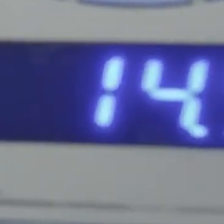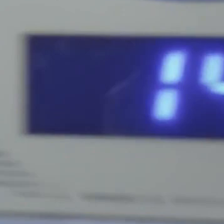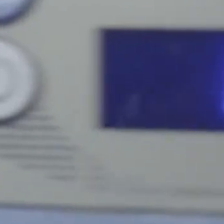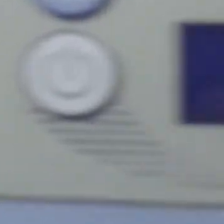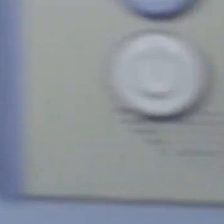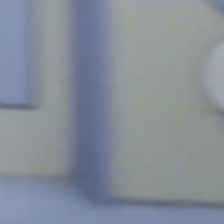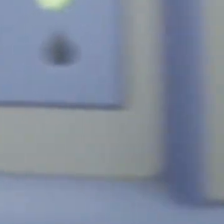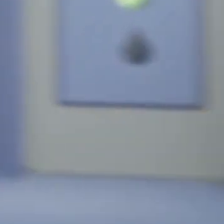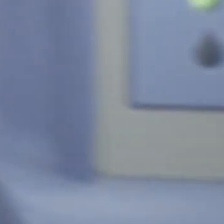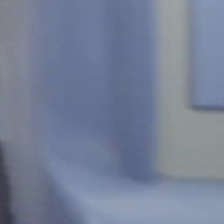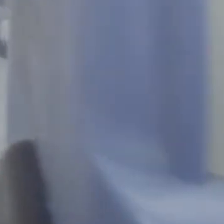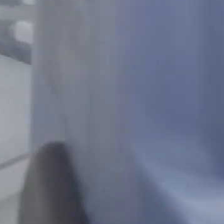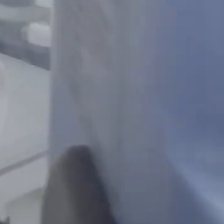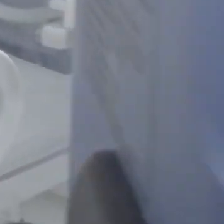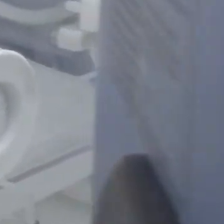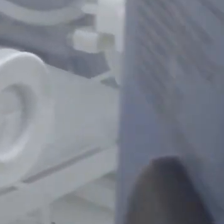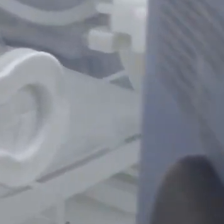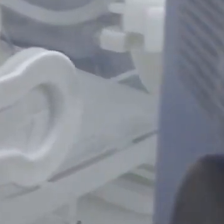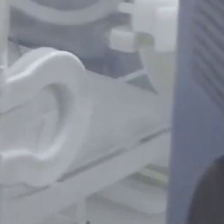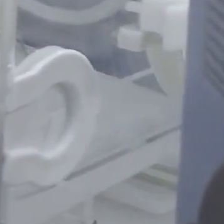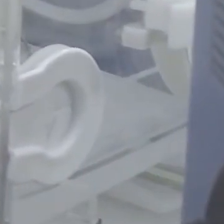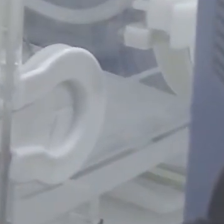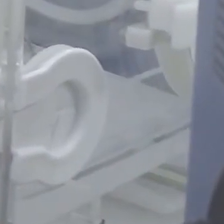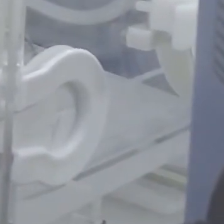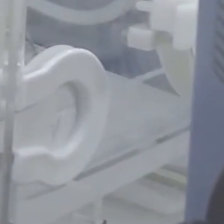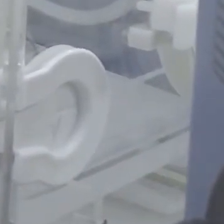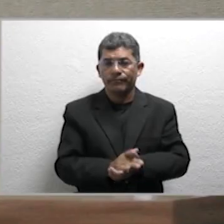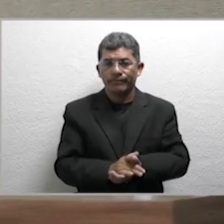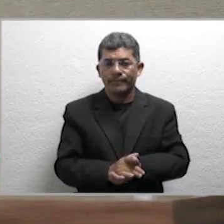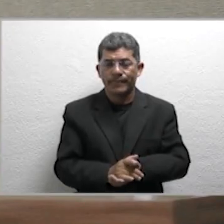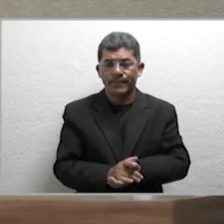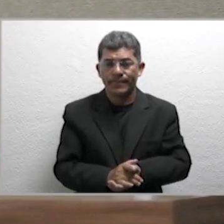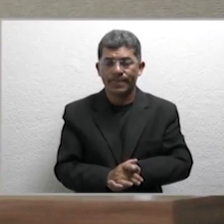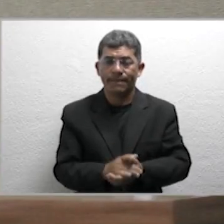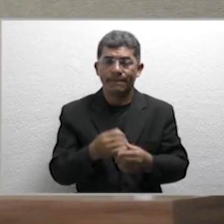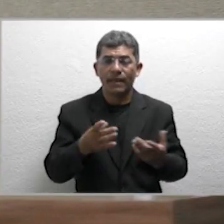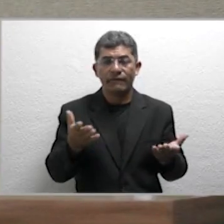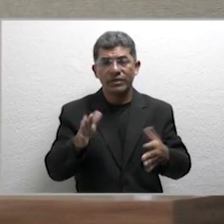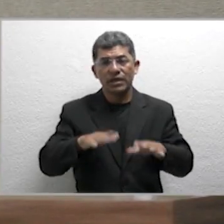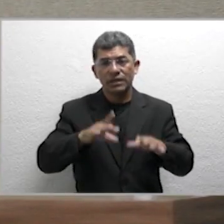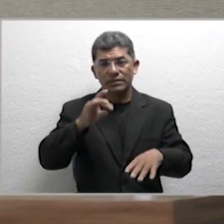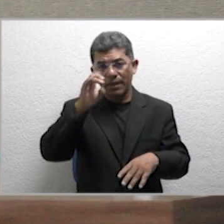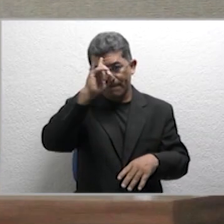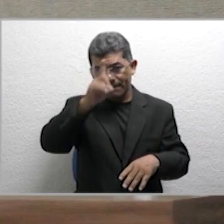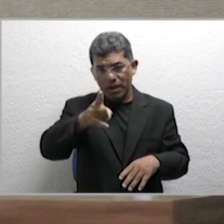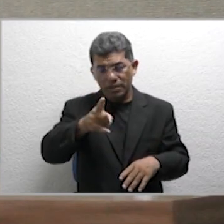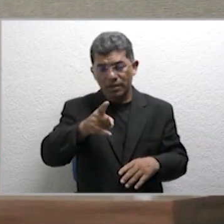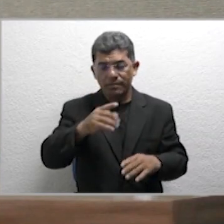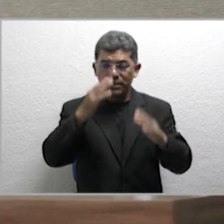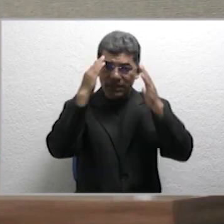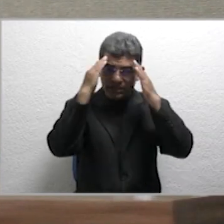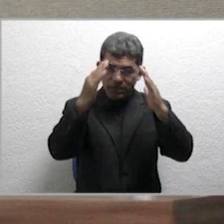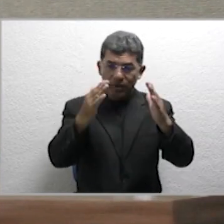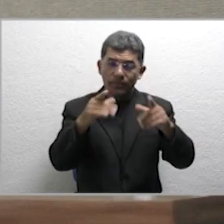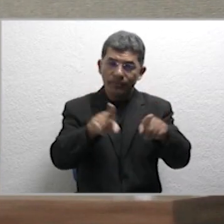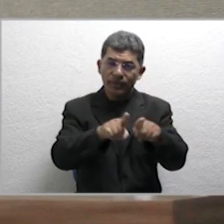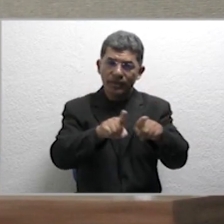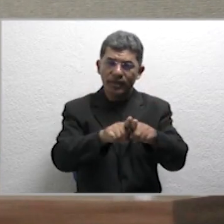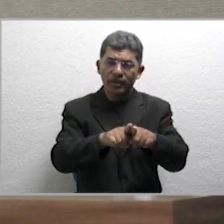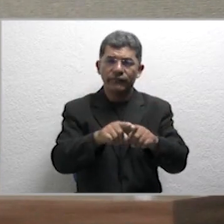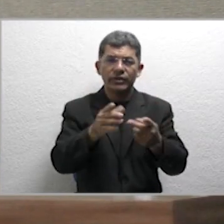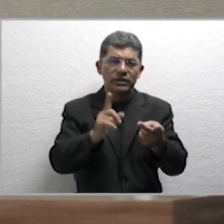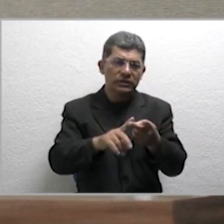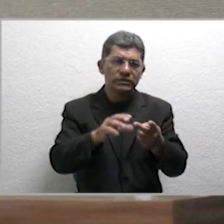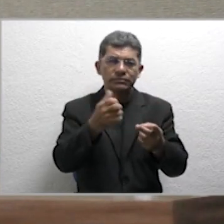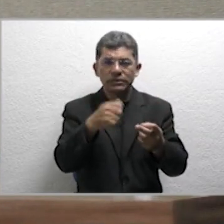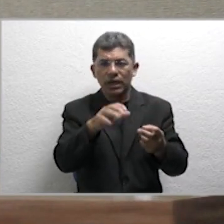120 dias contadas a partir do dia do parto. Elas demandam uma atenção muito mais específica, até mesmo de